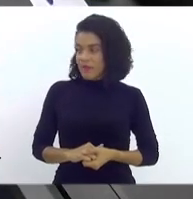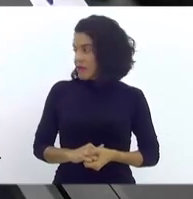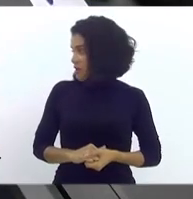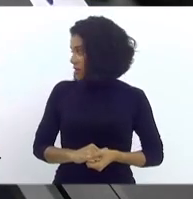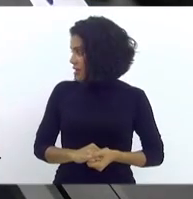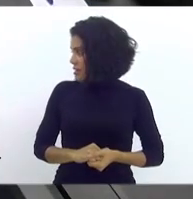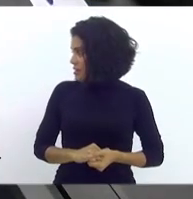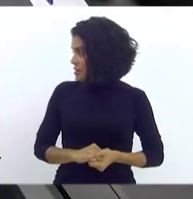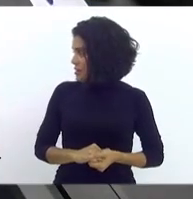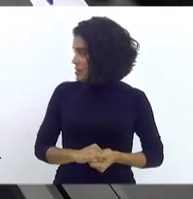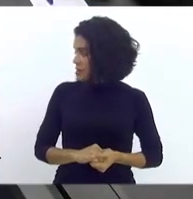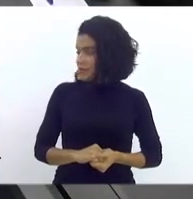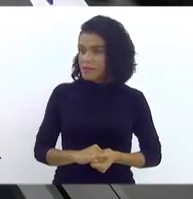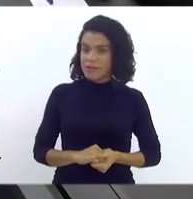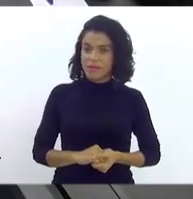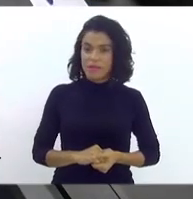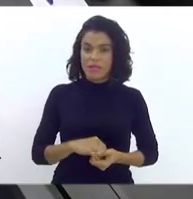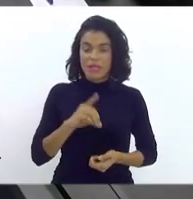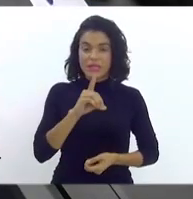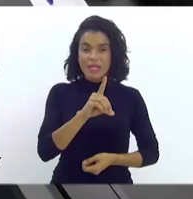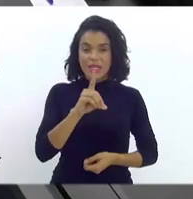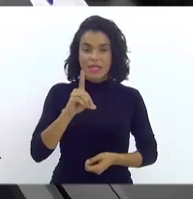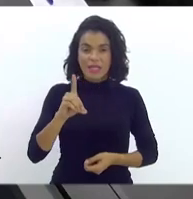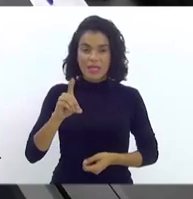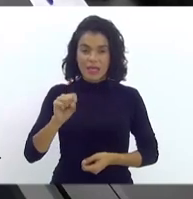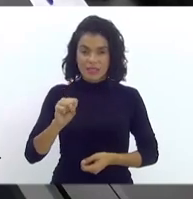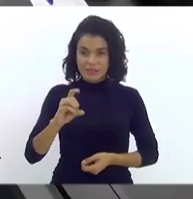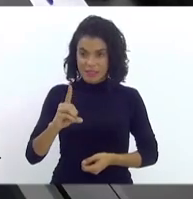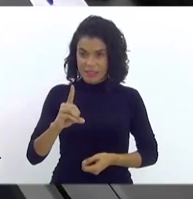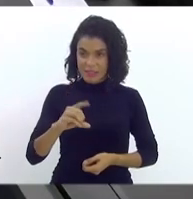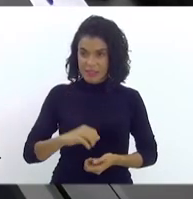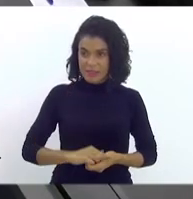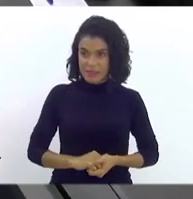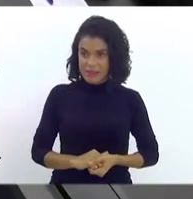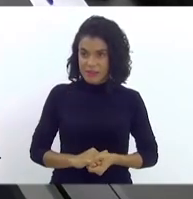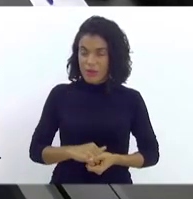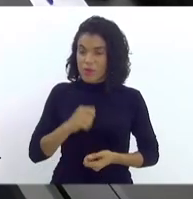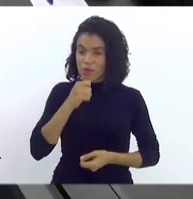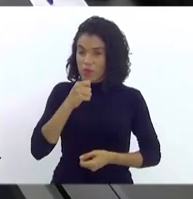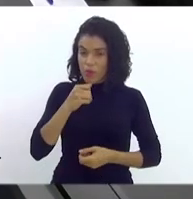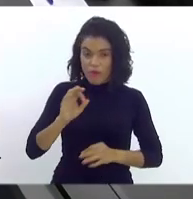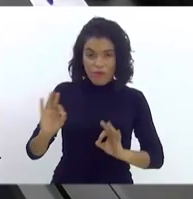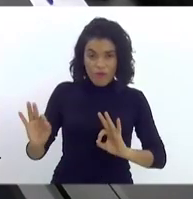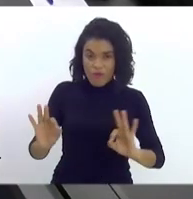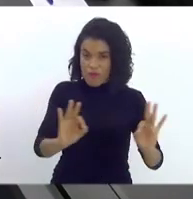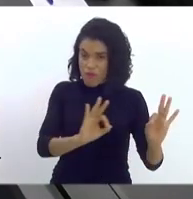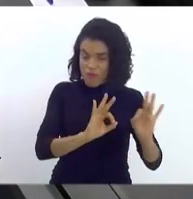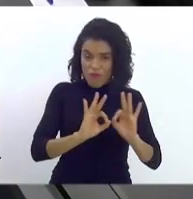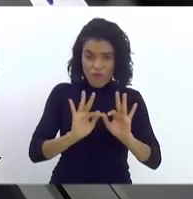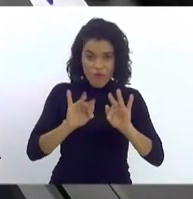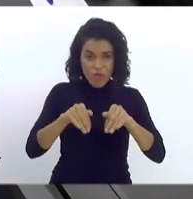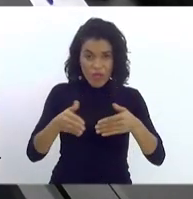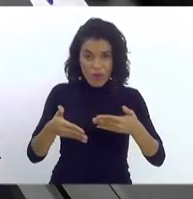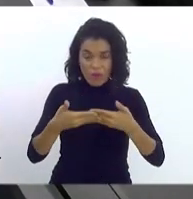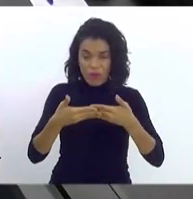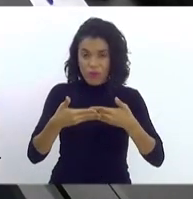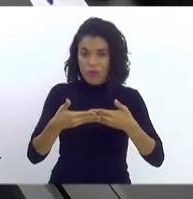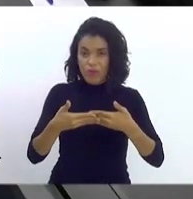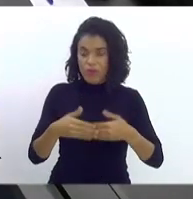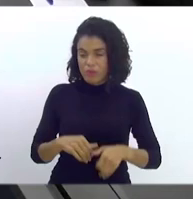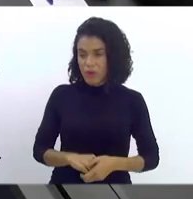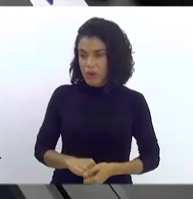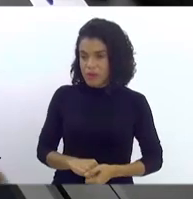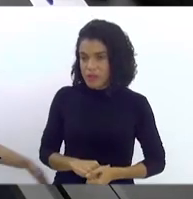doutor Marcelo, delegado da DDSD? Então, não havendo quem queira falar, alguém quer fazer considerações finais? Deputado